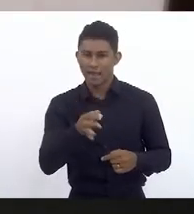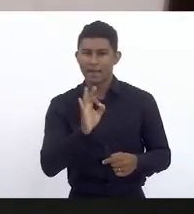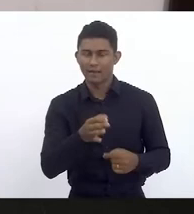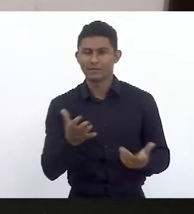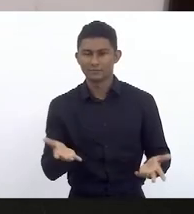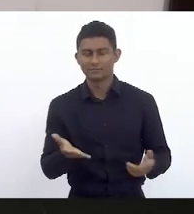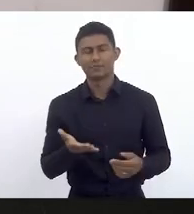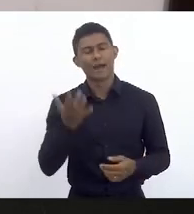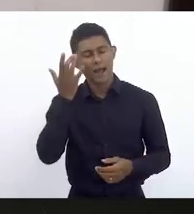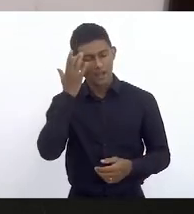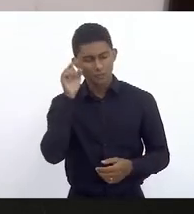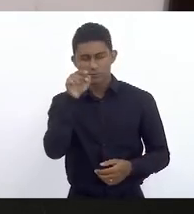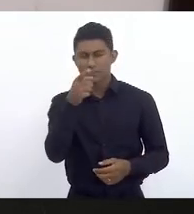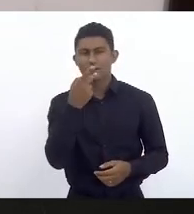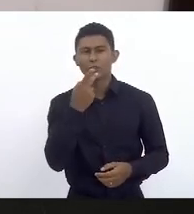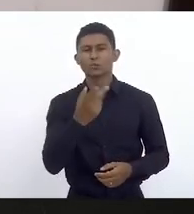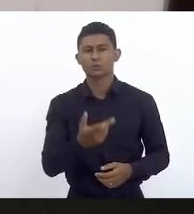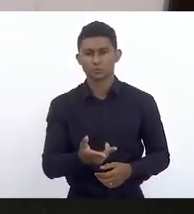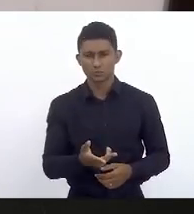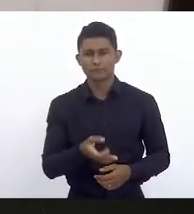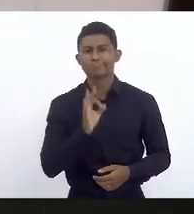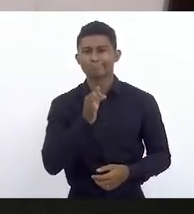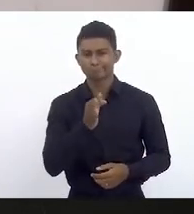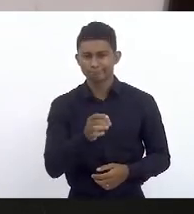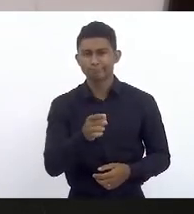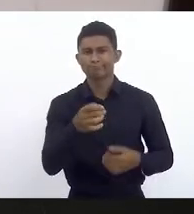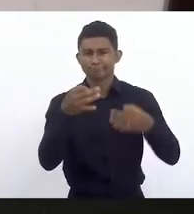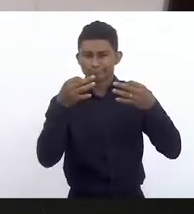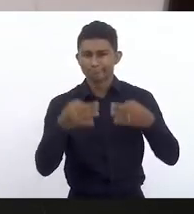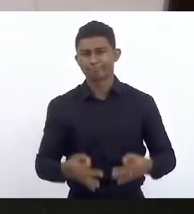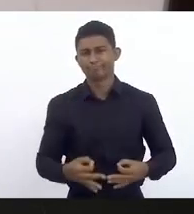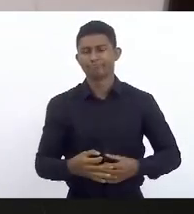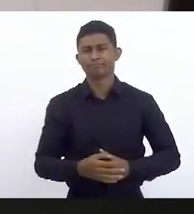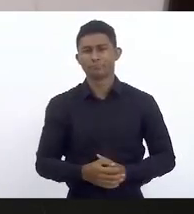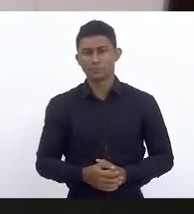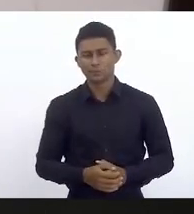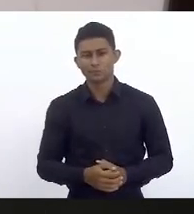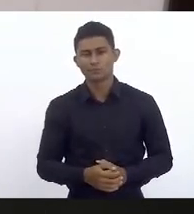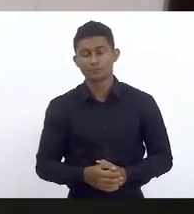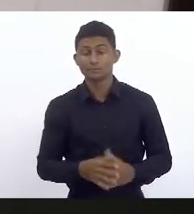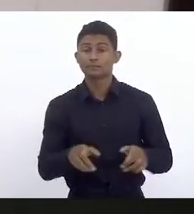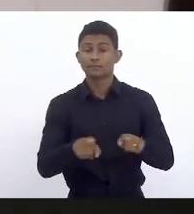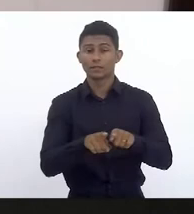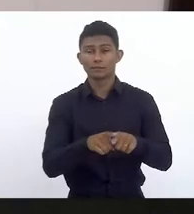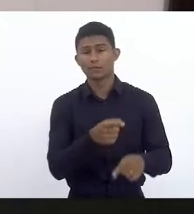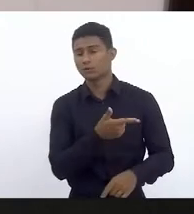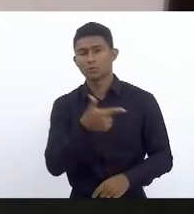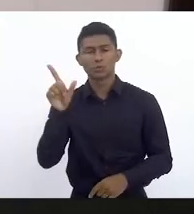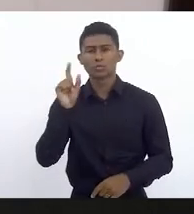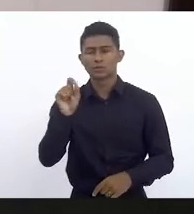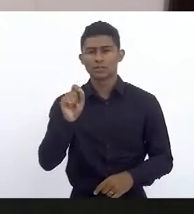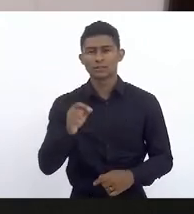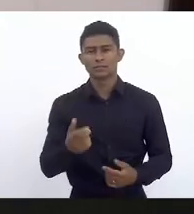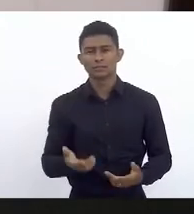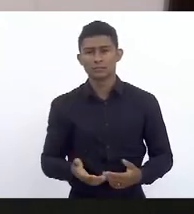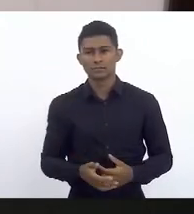meu entendimento, absolutamente pertinente. E tem uma questão, Luizinho, que para mim